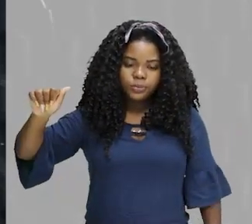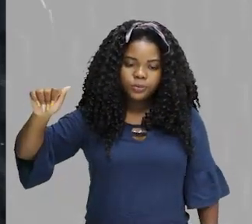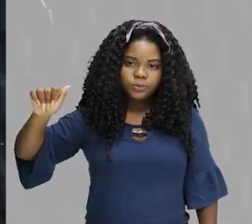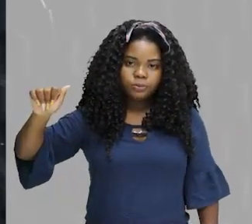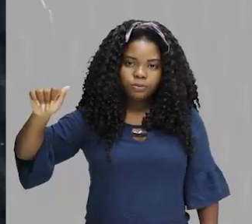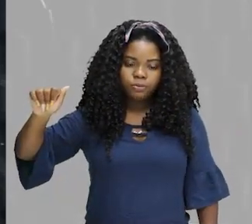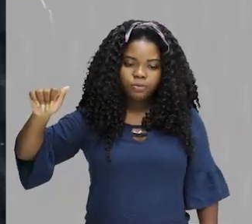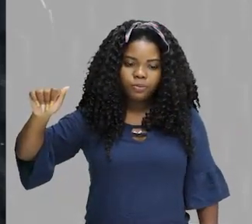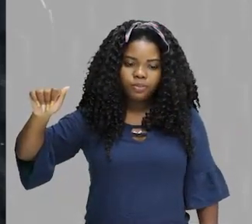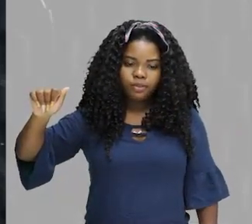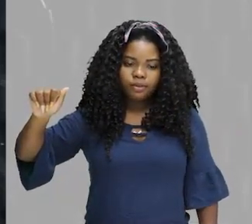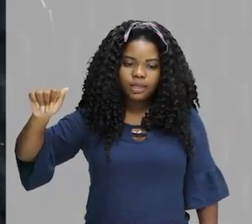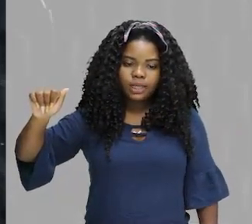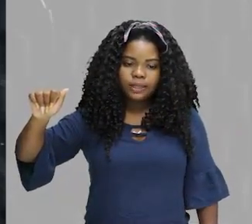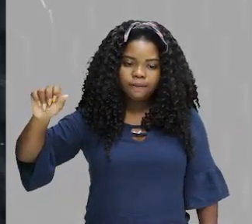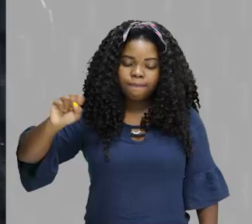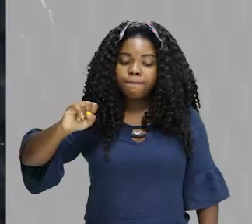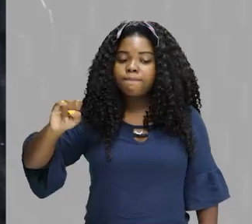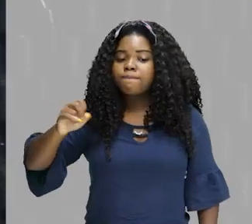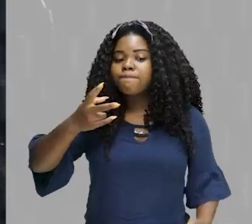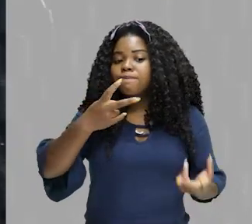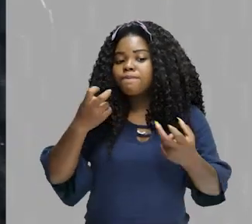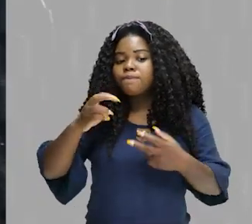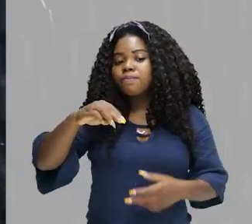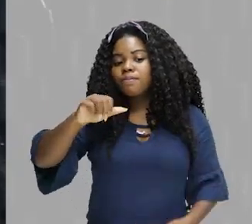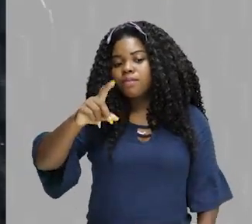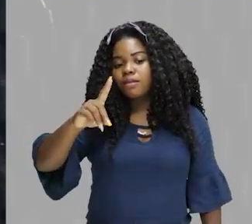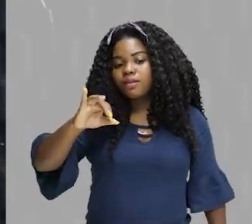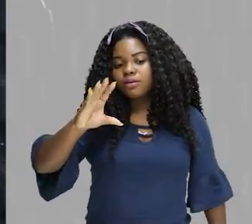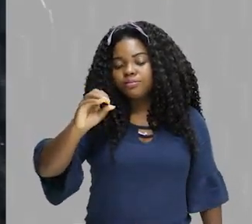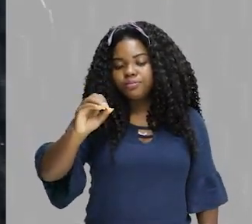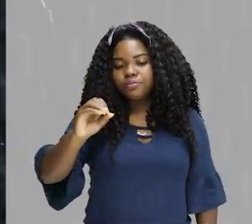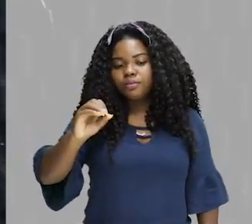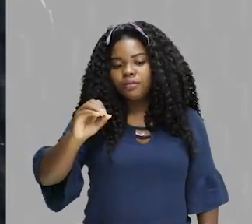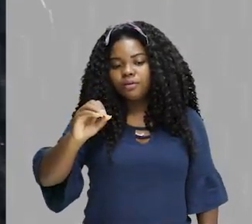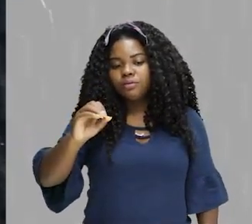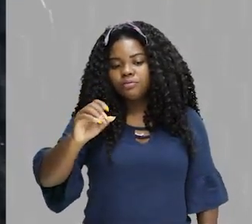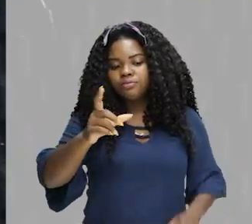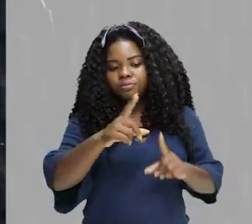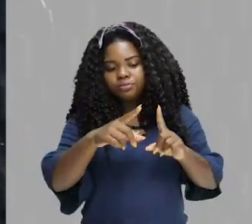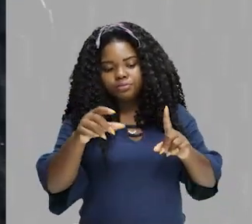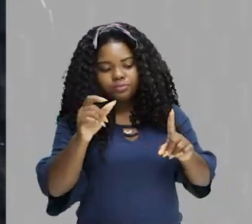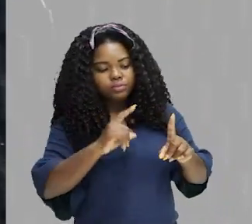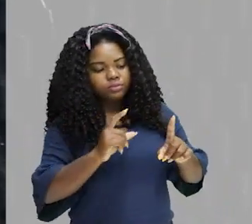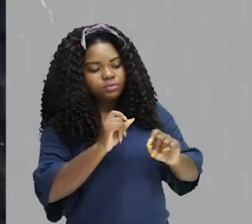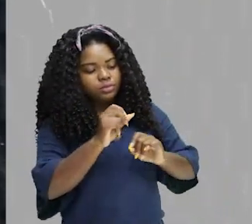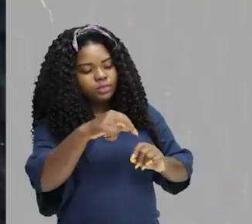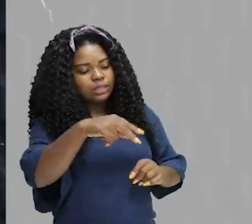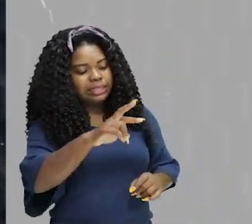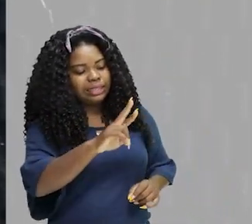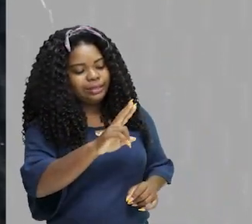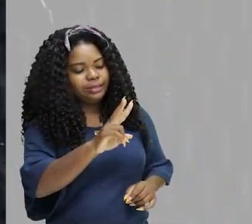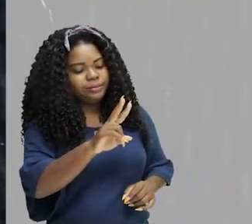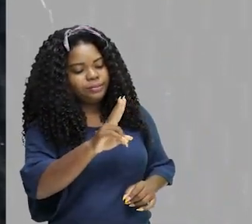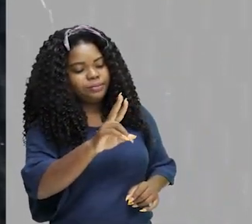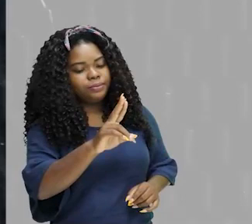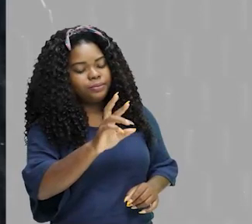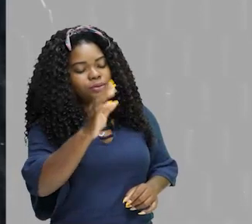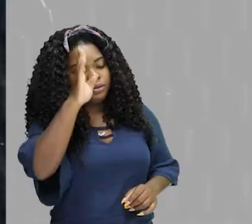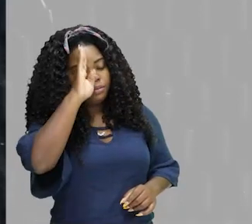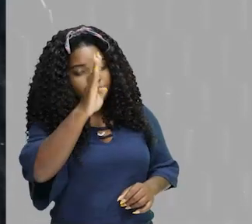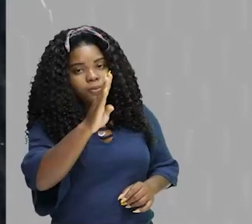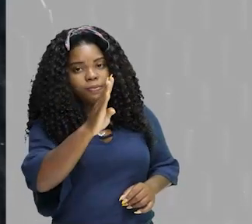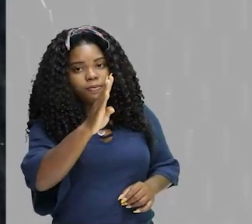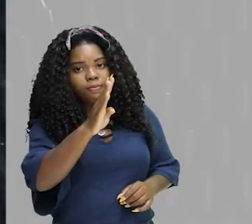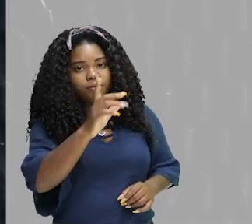mandioca. Se você olhar para a folha de uma mandioca, a folha tem as nervuras, uma nervura